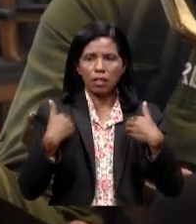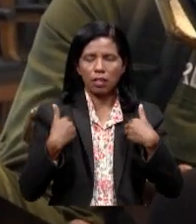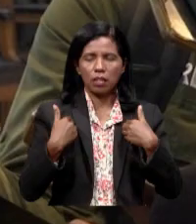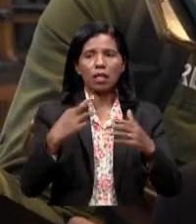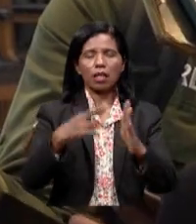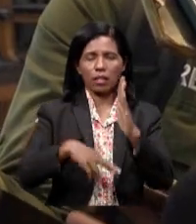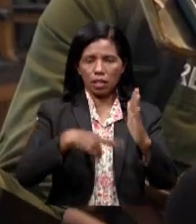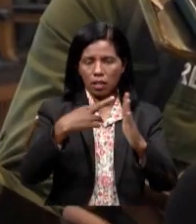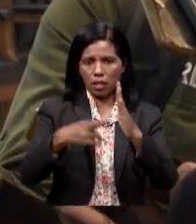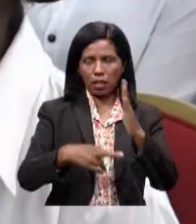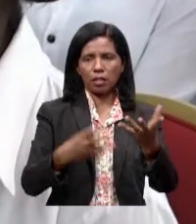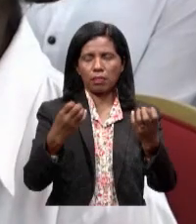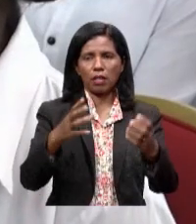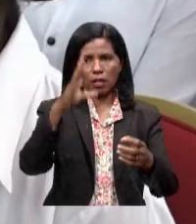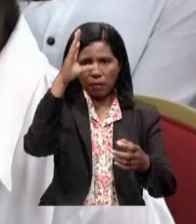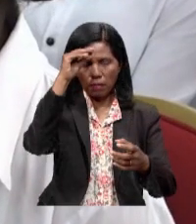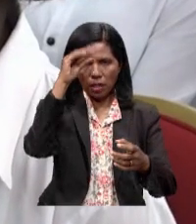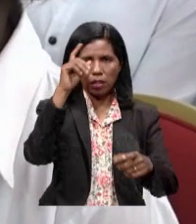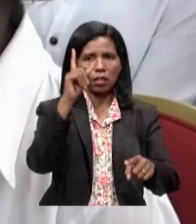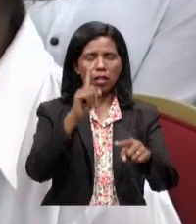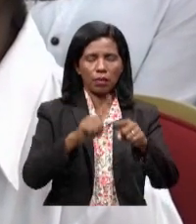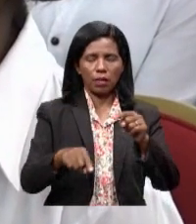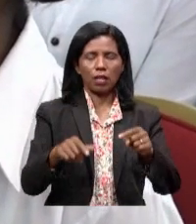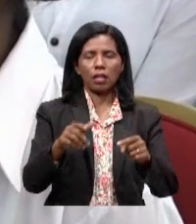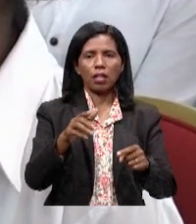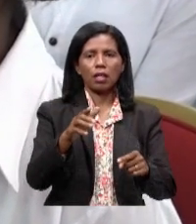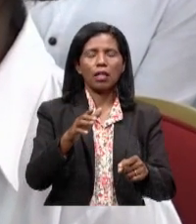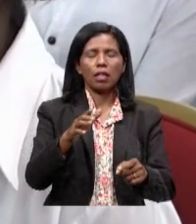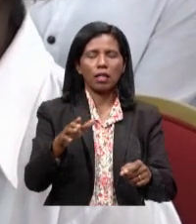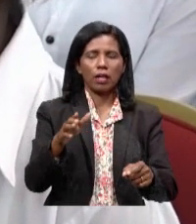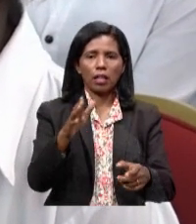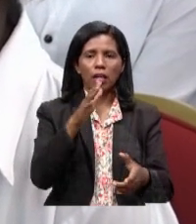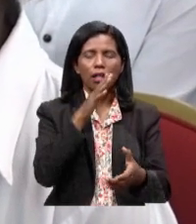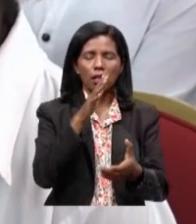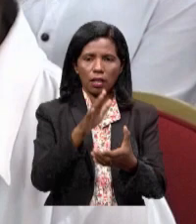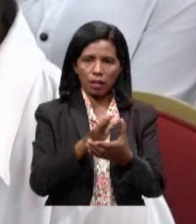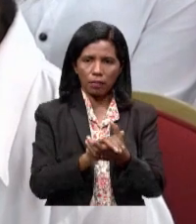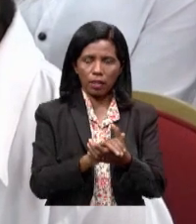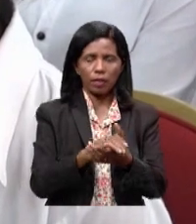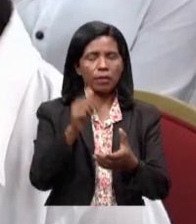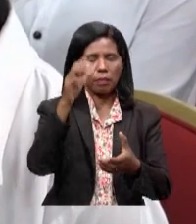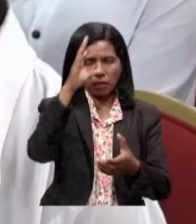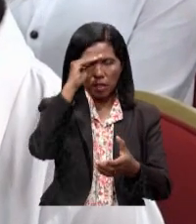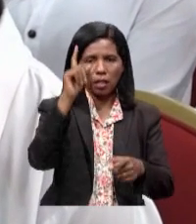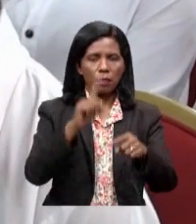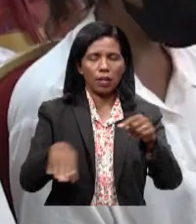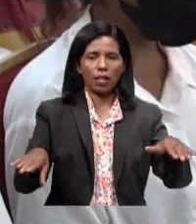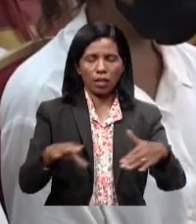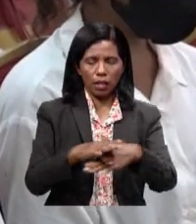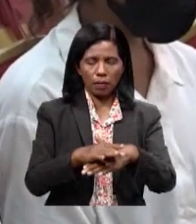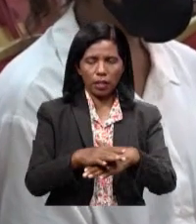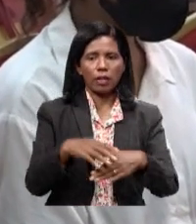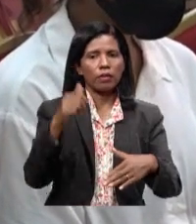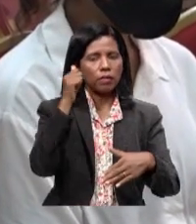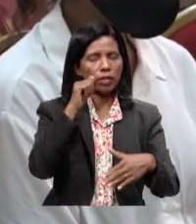critérios. Mane, labele rola feto. Feto, labele rola mane. Se nem